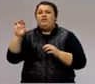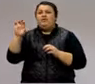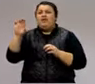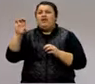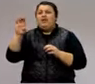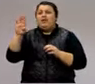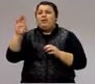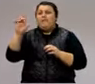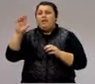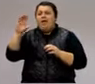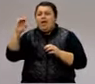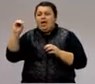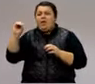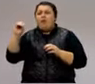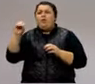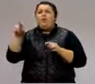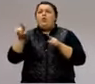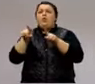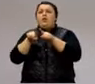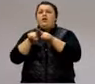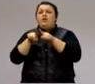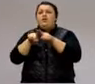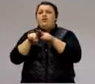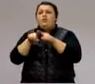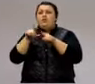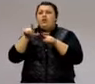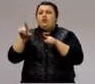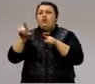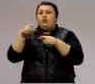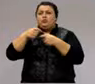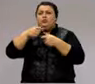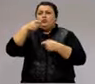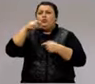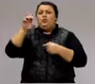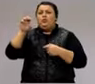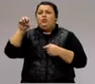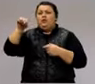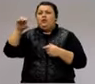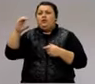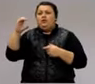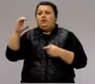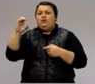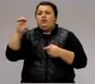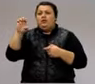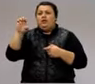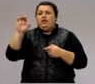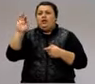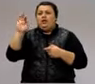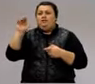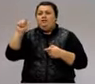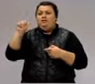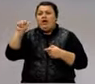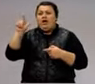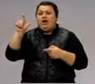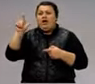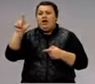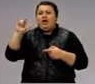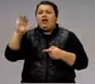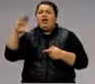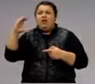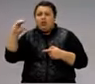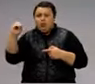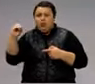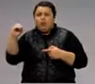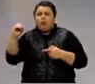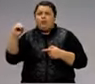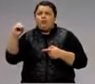e o tronco encefálico, que fica bem no meio do cérebro aqui, ó, tá? Entre outras porções, né?